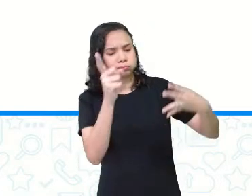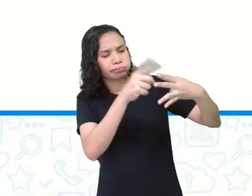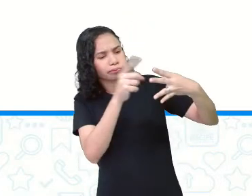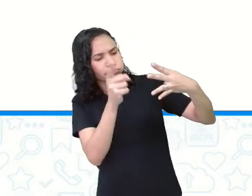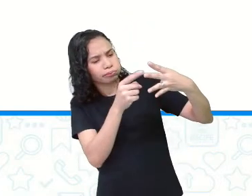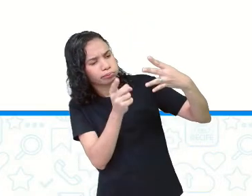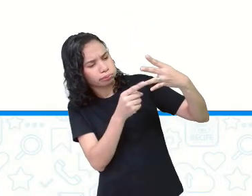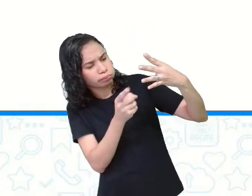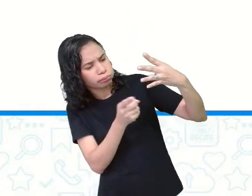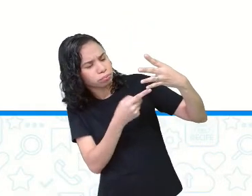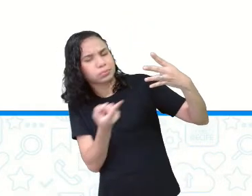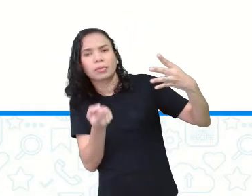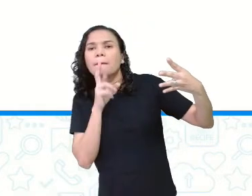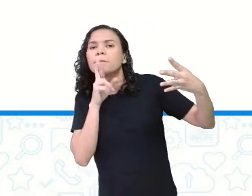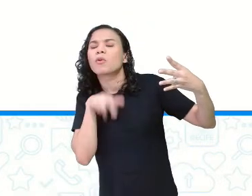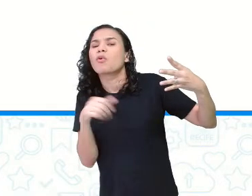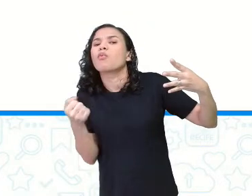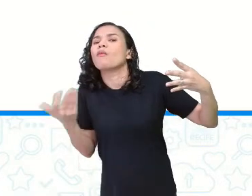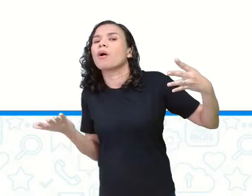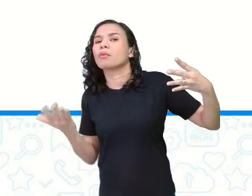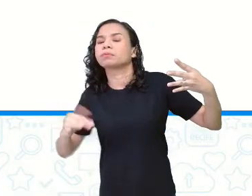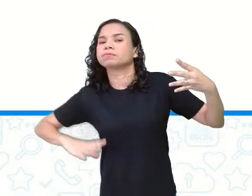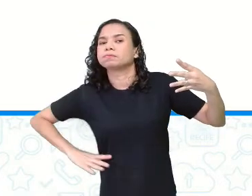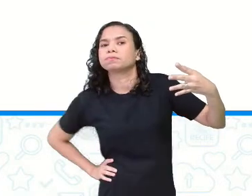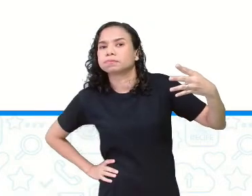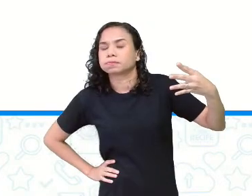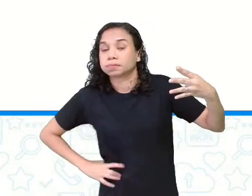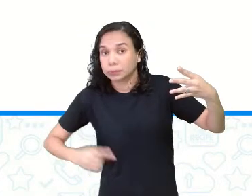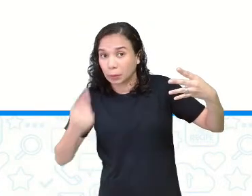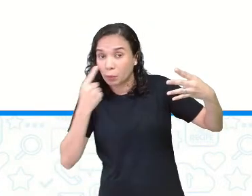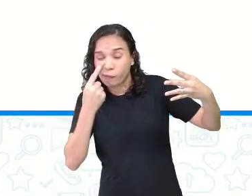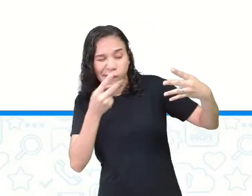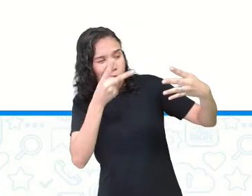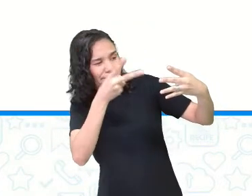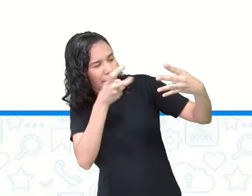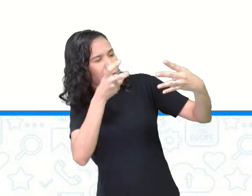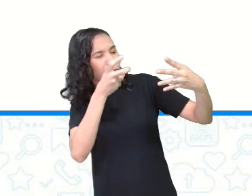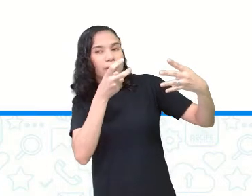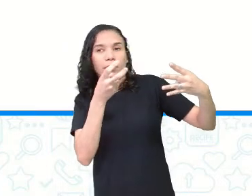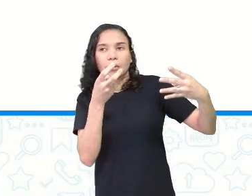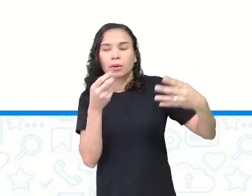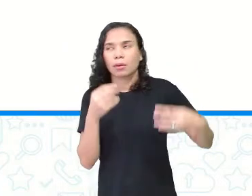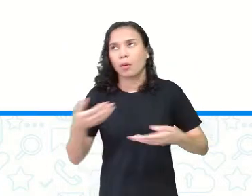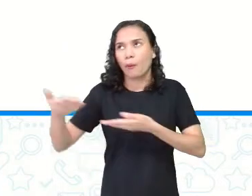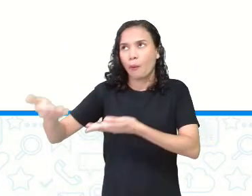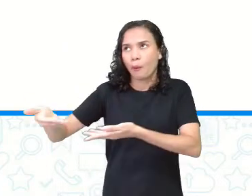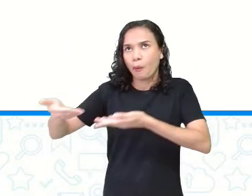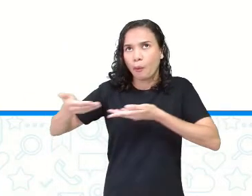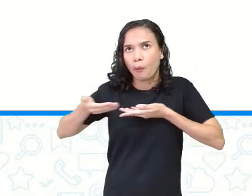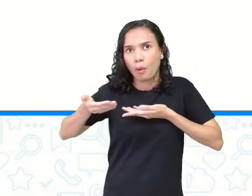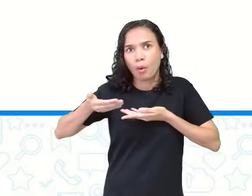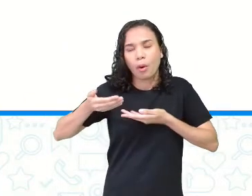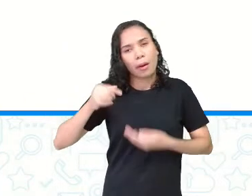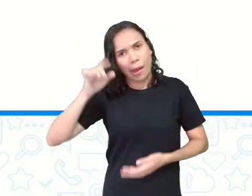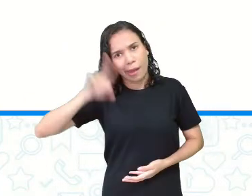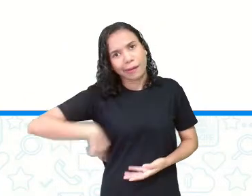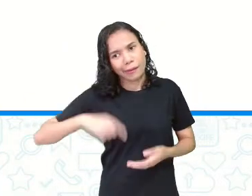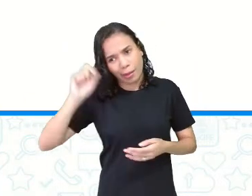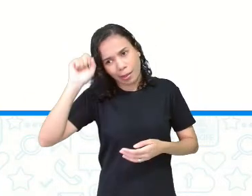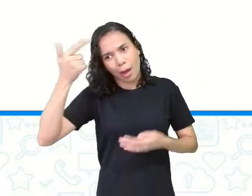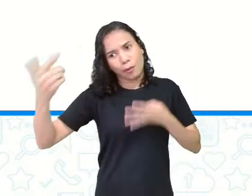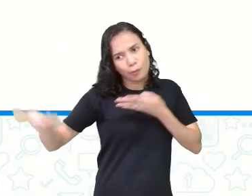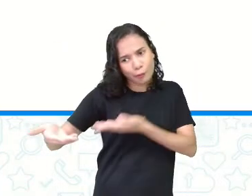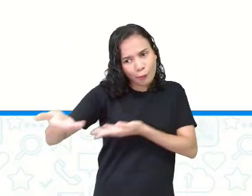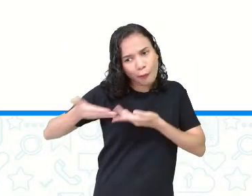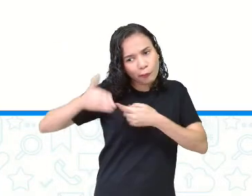das alternativas você marcaria? Logo de cara, eu vendo aí convite, convidar, não é?